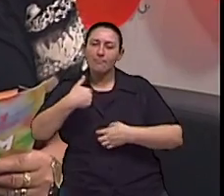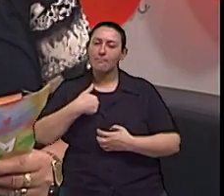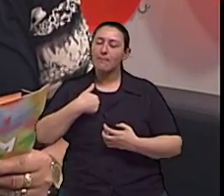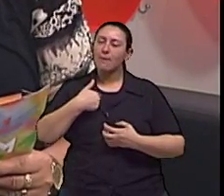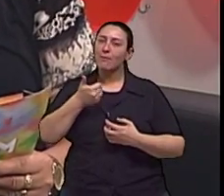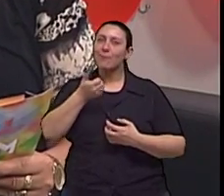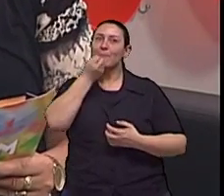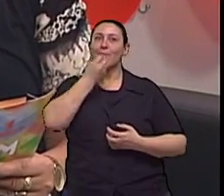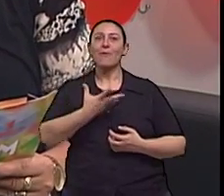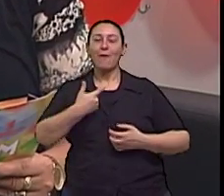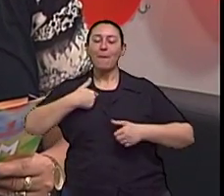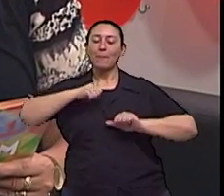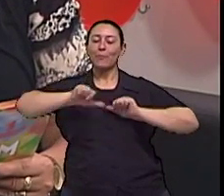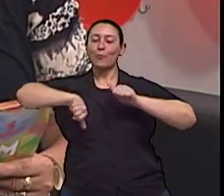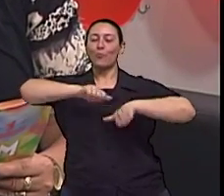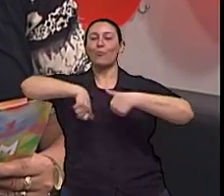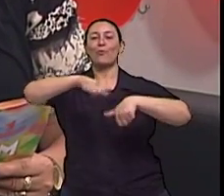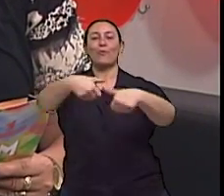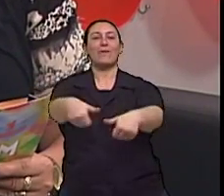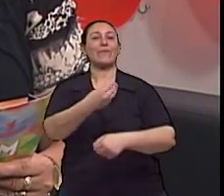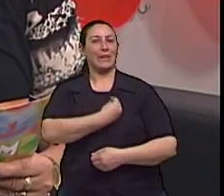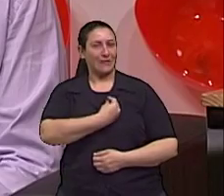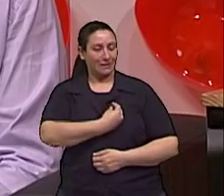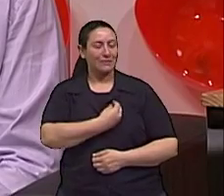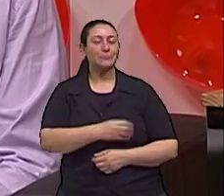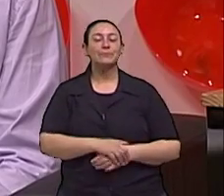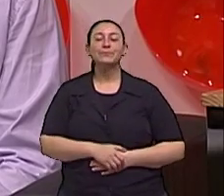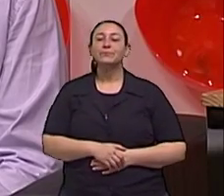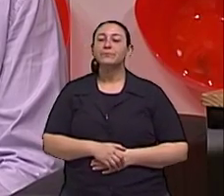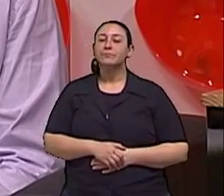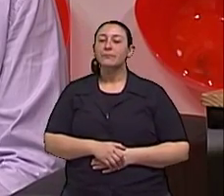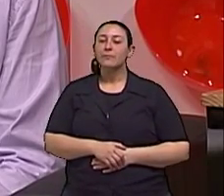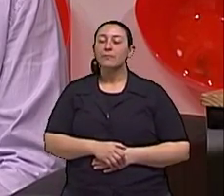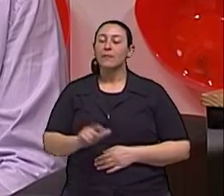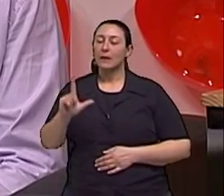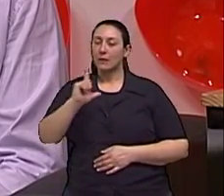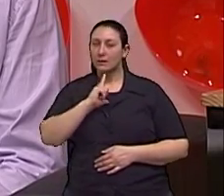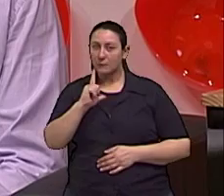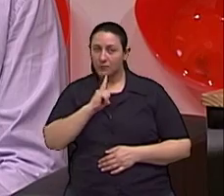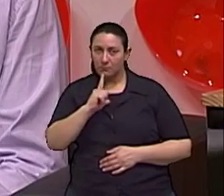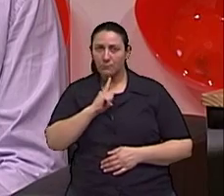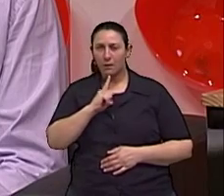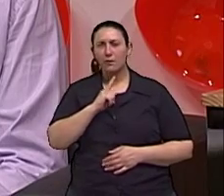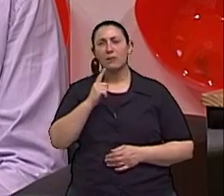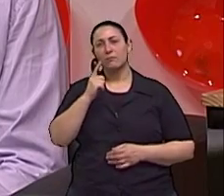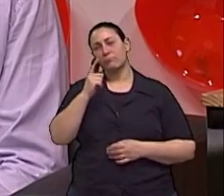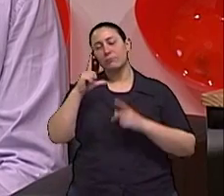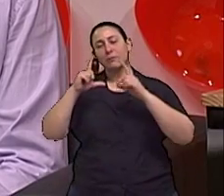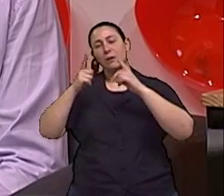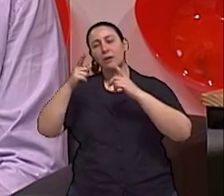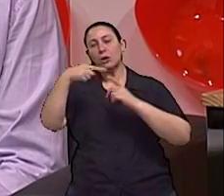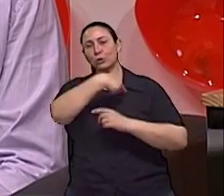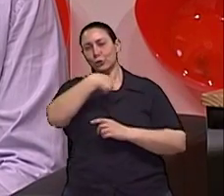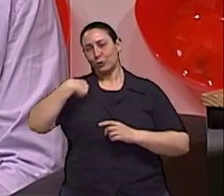chamo, grandes atitudes na vida, né? Existe um provérbio chinês que